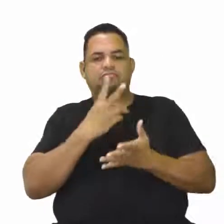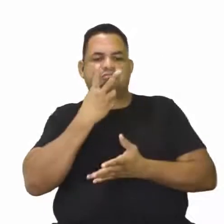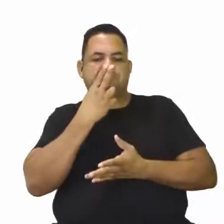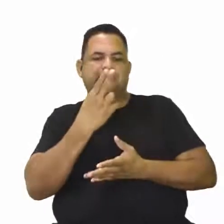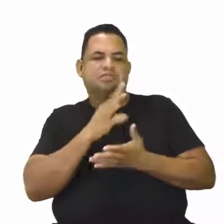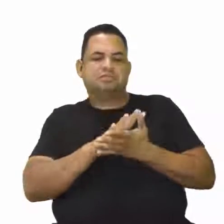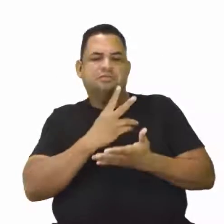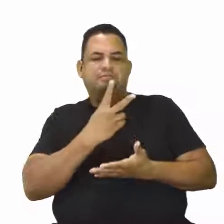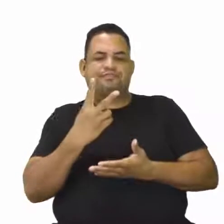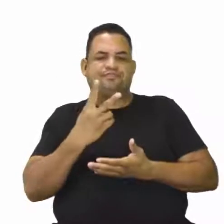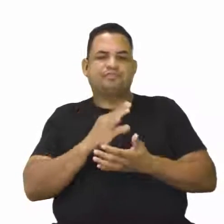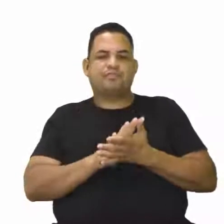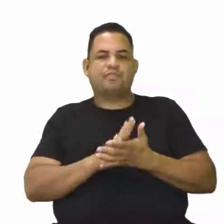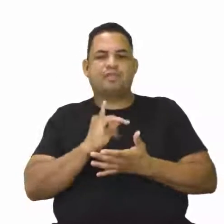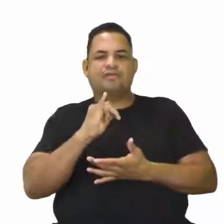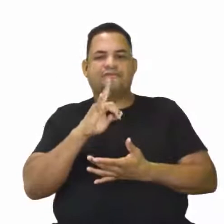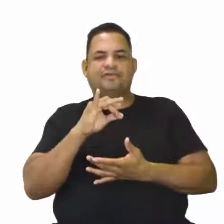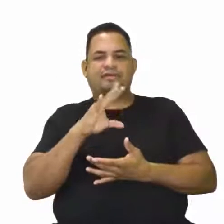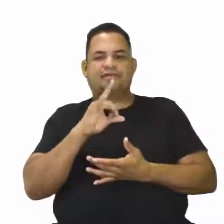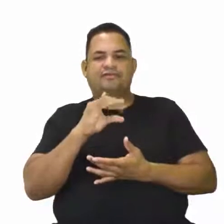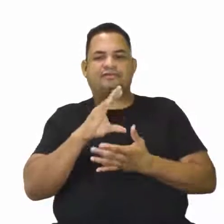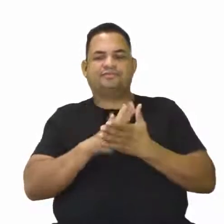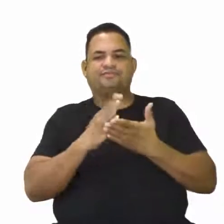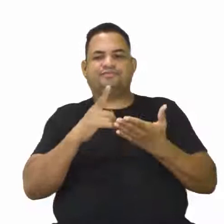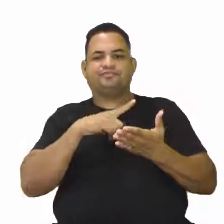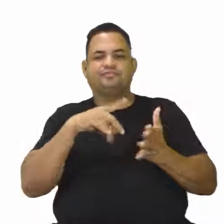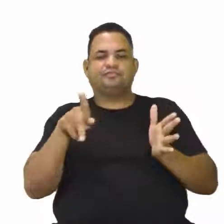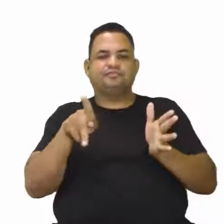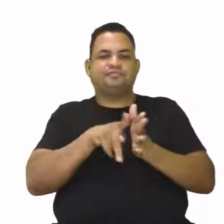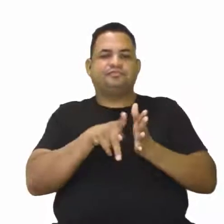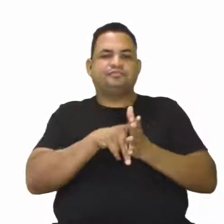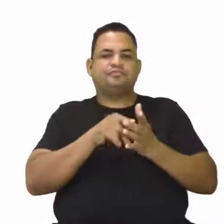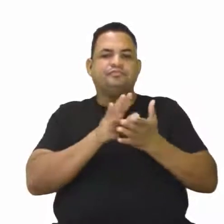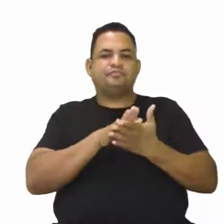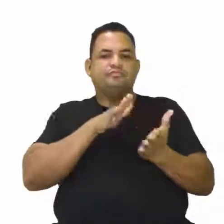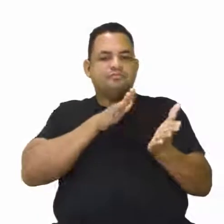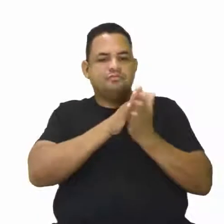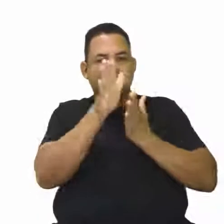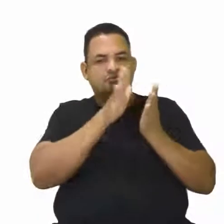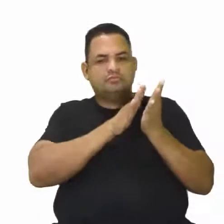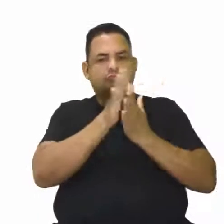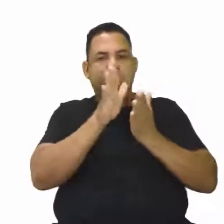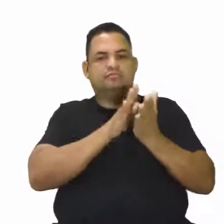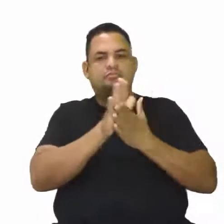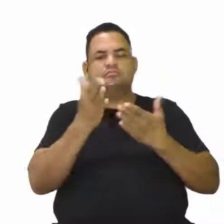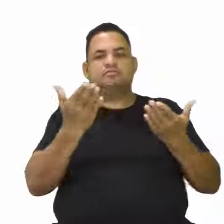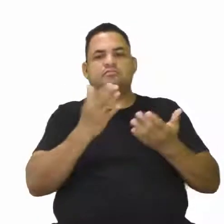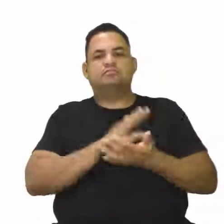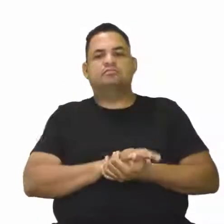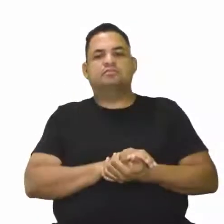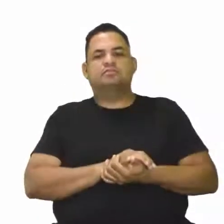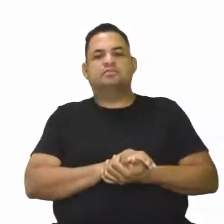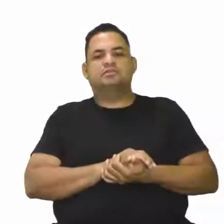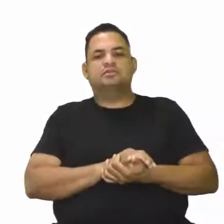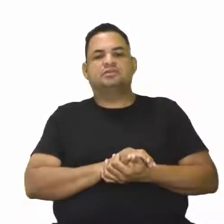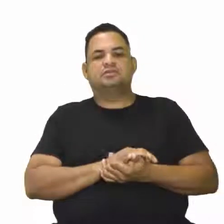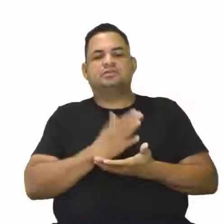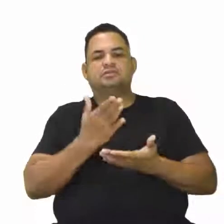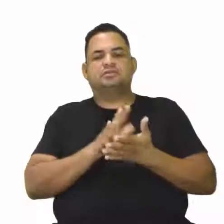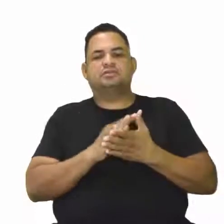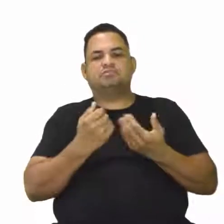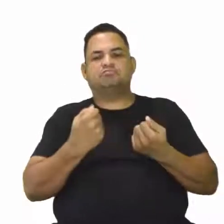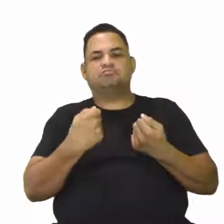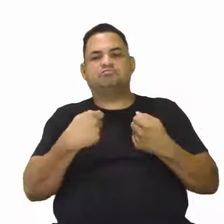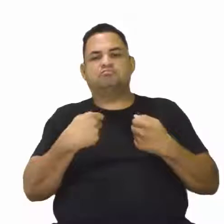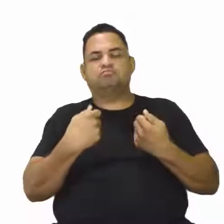próximos. Só que o infográfico, ele tem aquela particularidade da impressão, de ser digital. E o mapa não, você